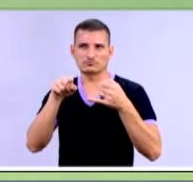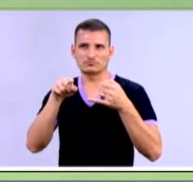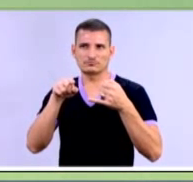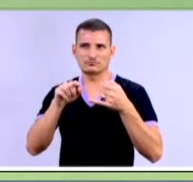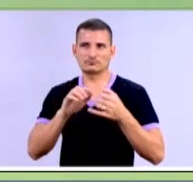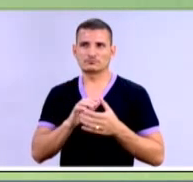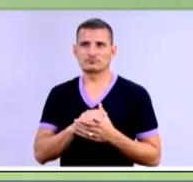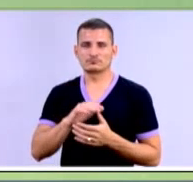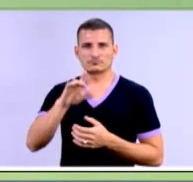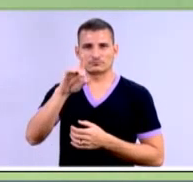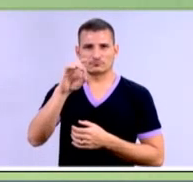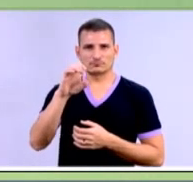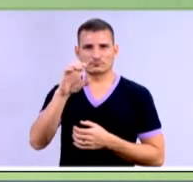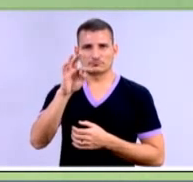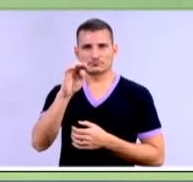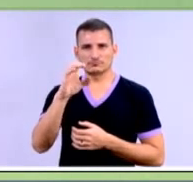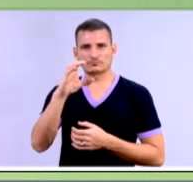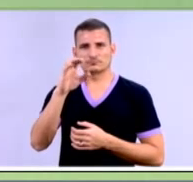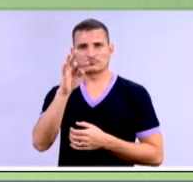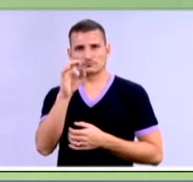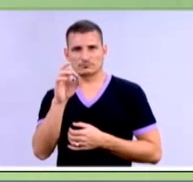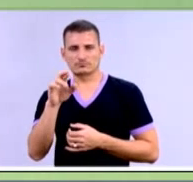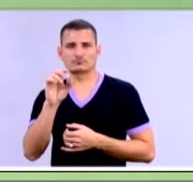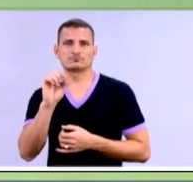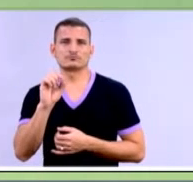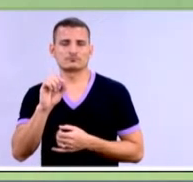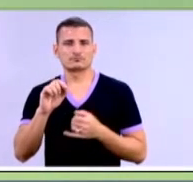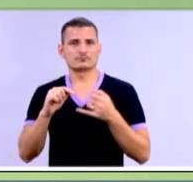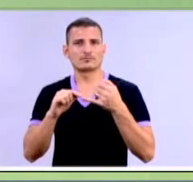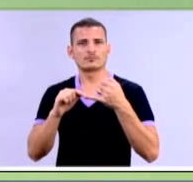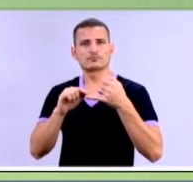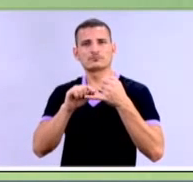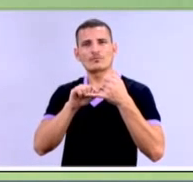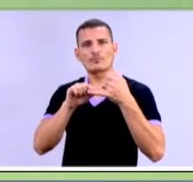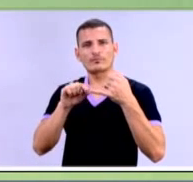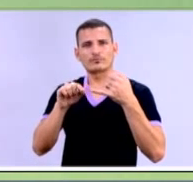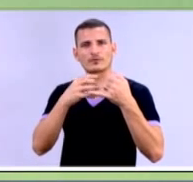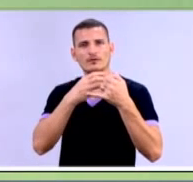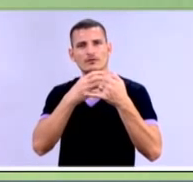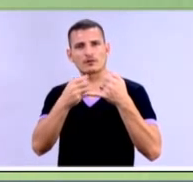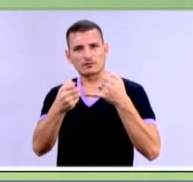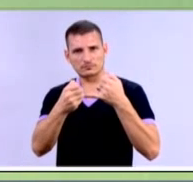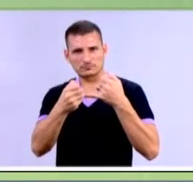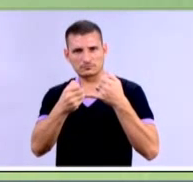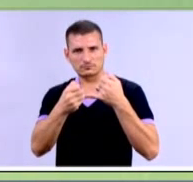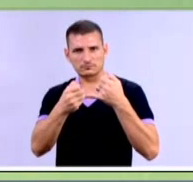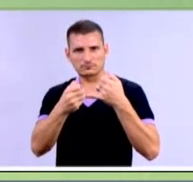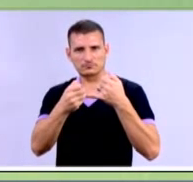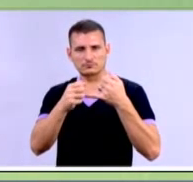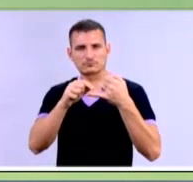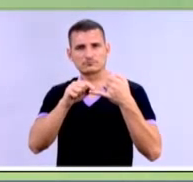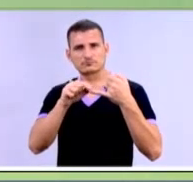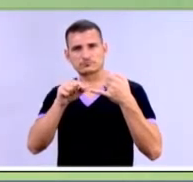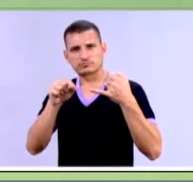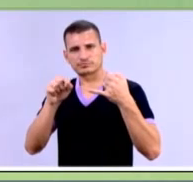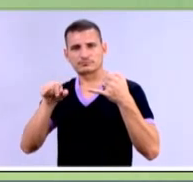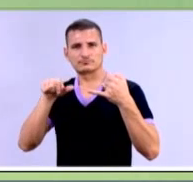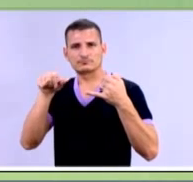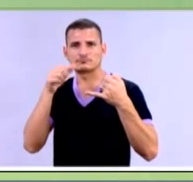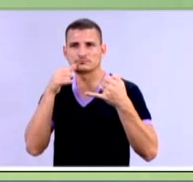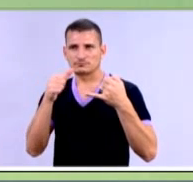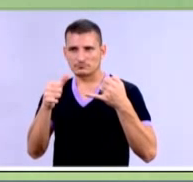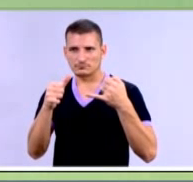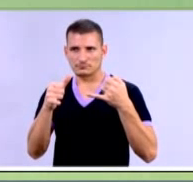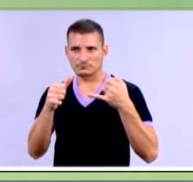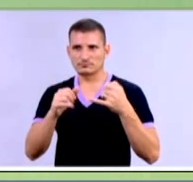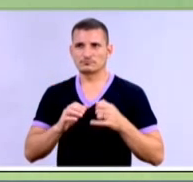detector, que é o quê? Que recebe o sinal luminoso e vai transformar em elétrico, tudo bem? E aí uma